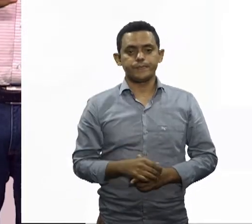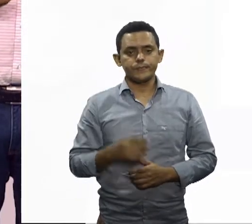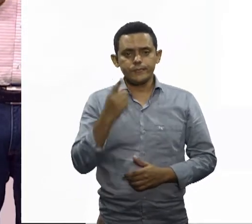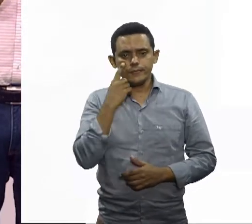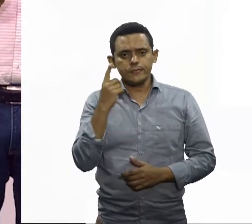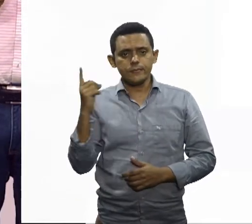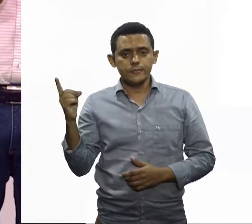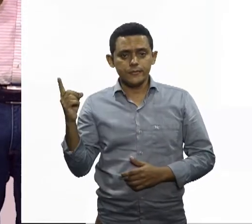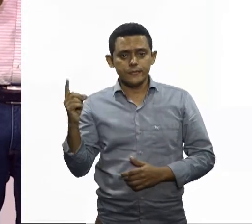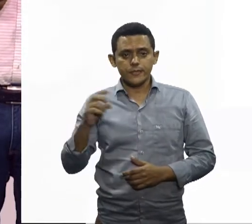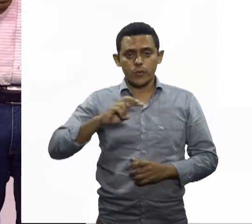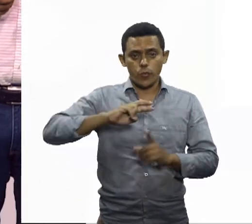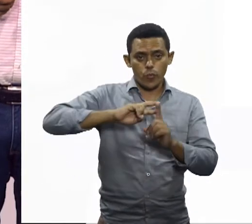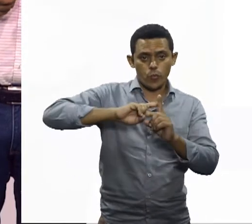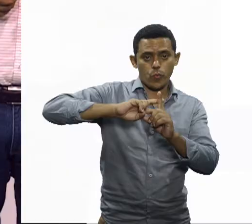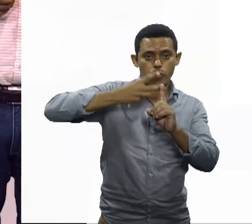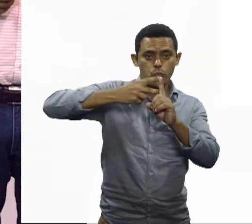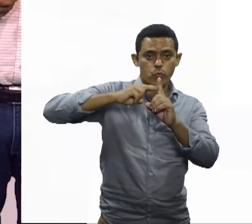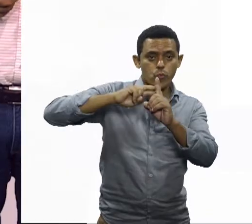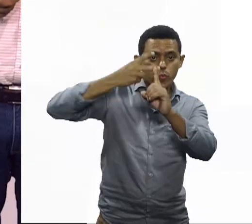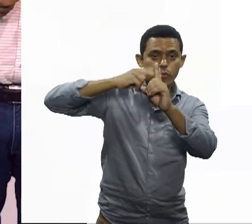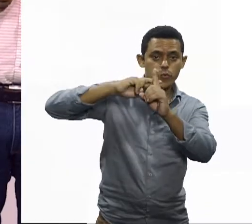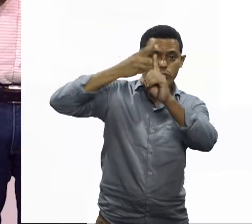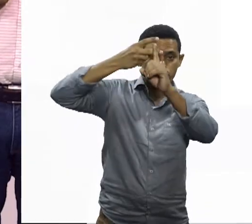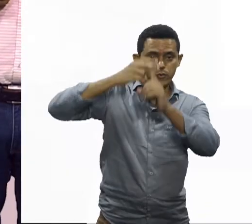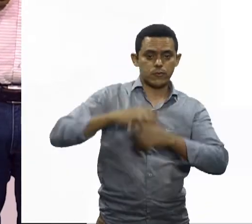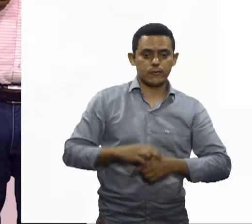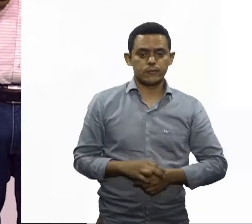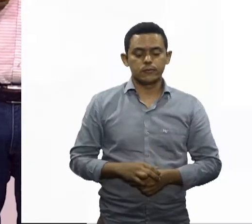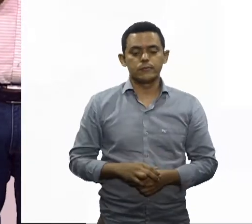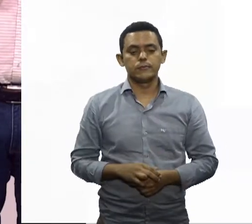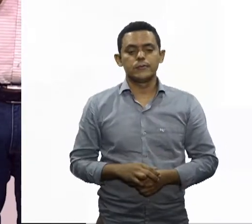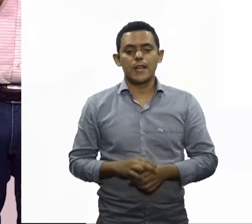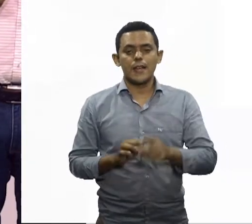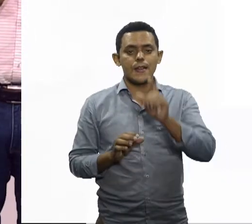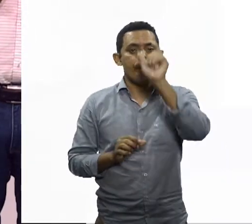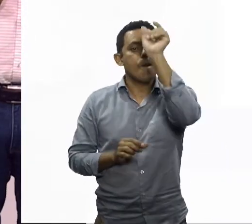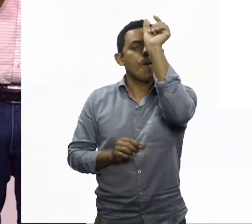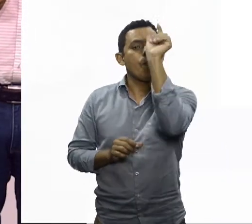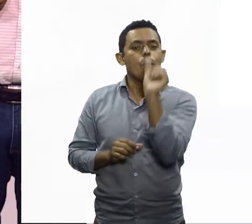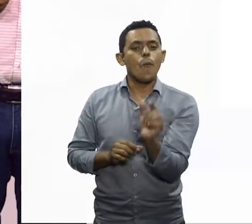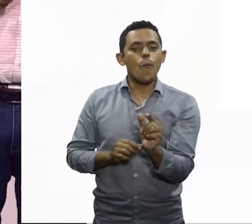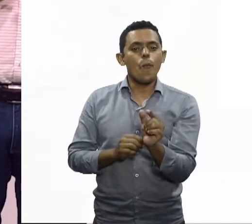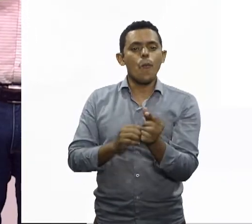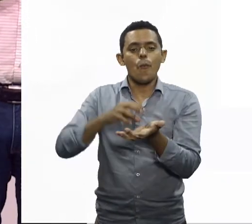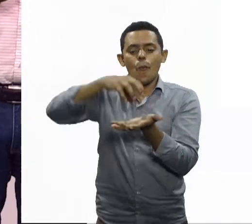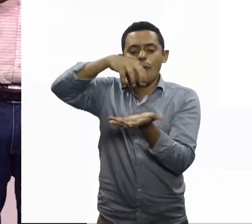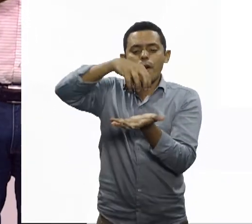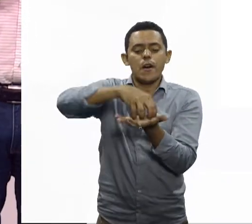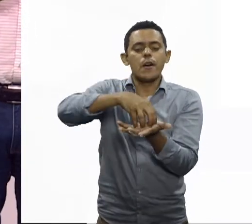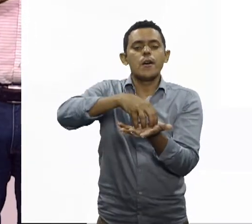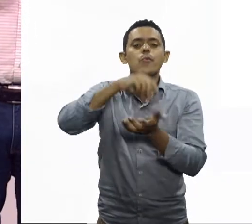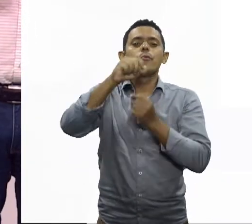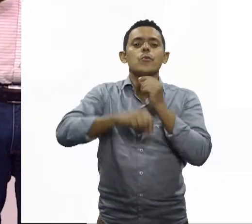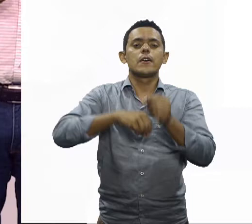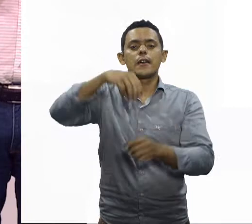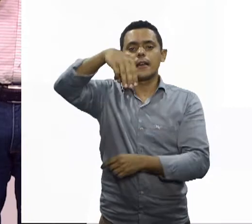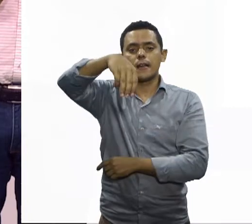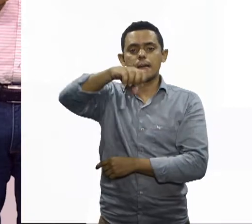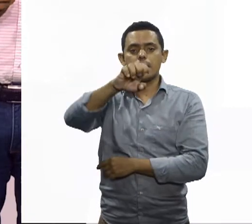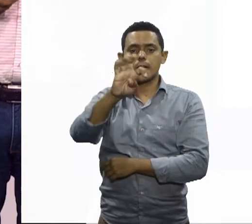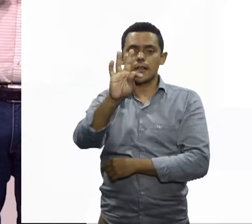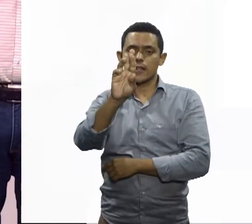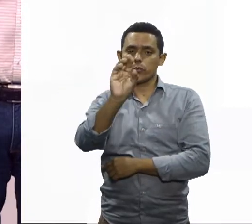os múltiplos. Temos agora o metro, que é exatamente a unidade base dessa unidade de medida